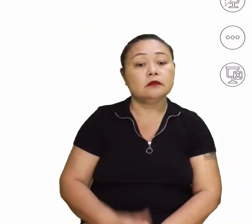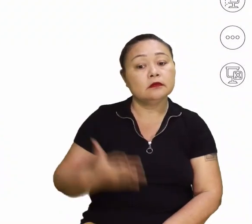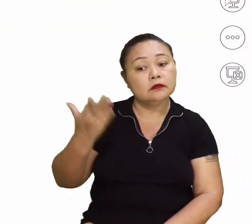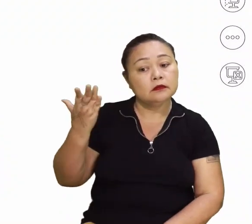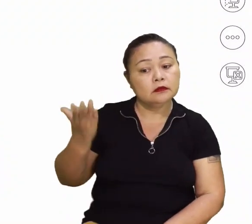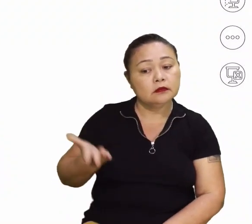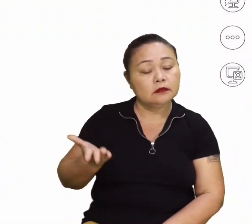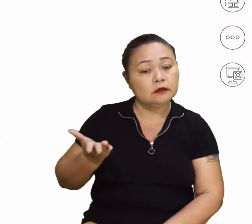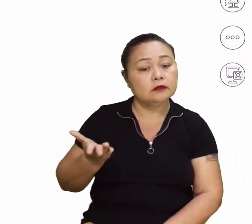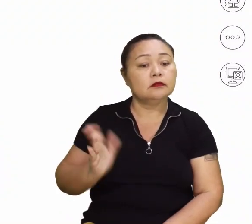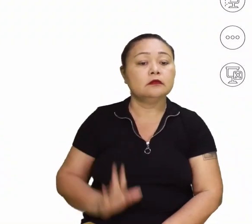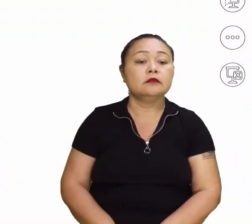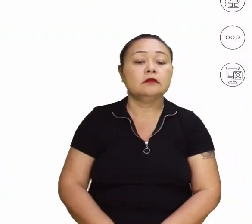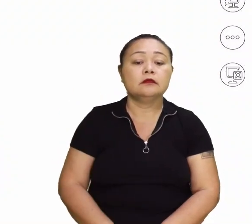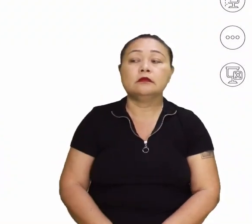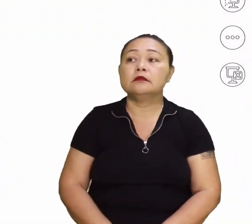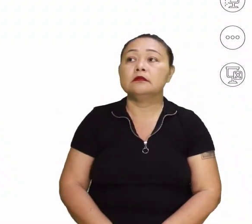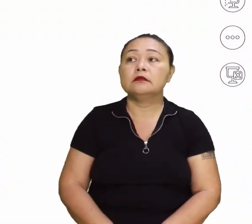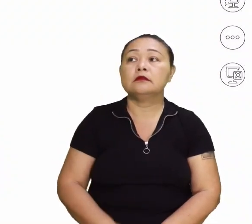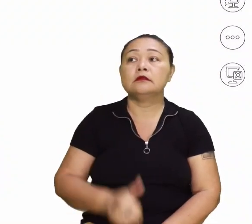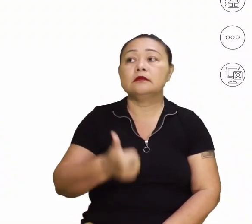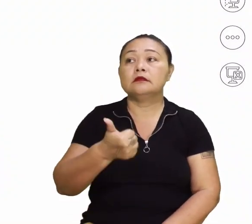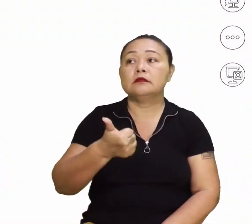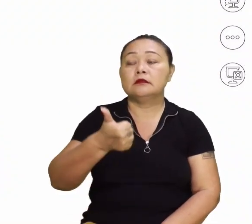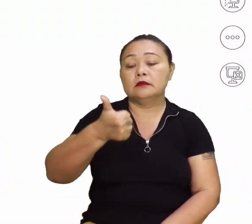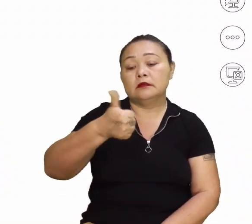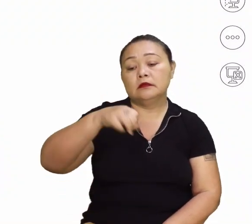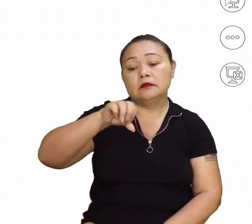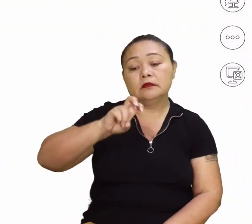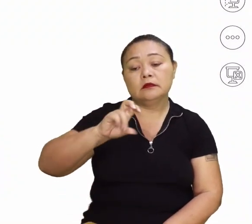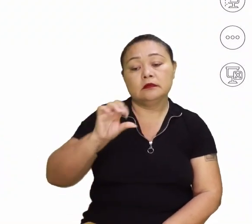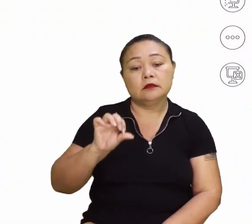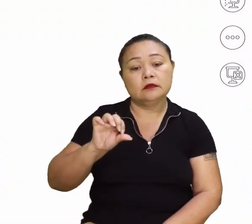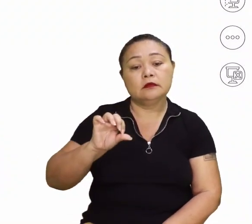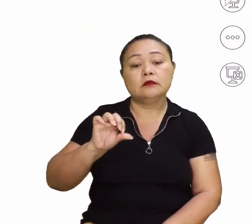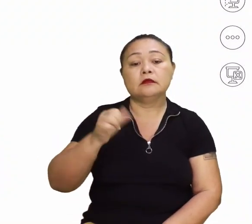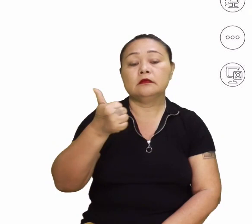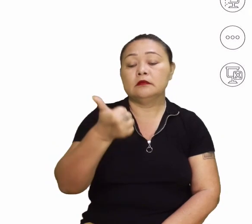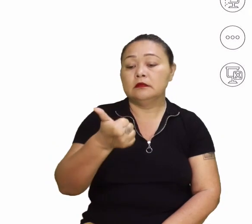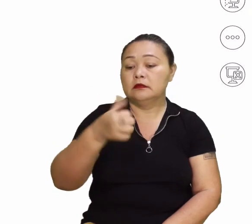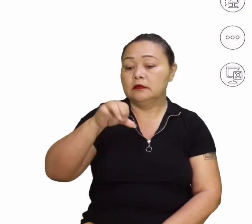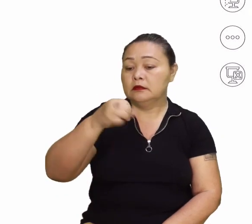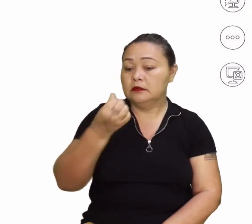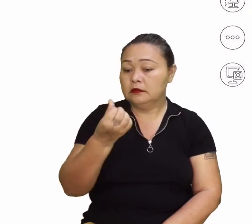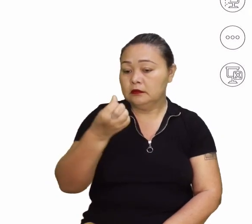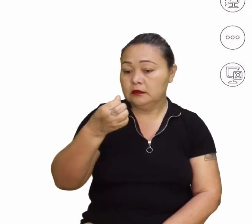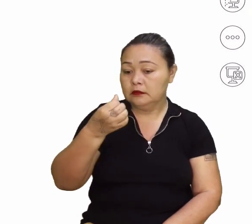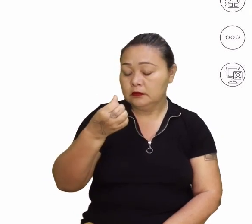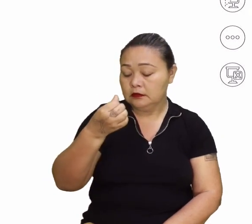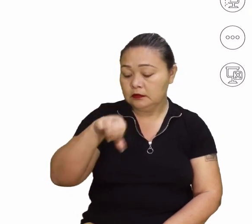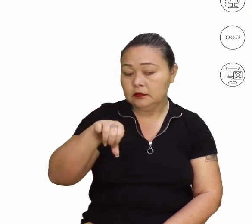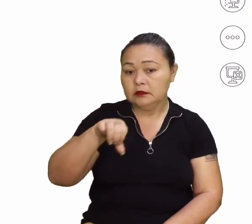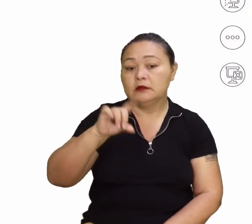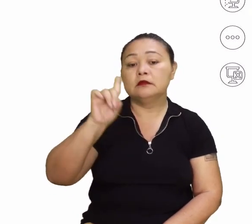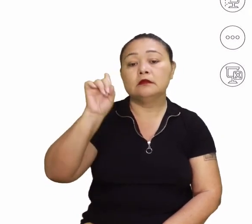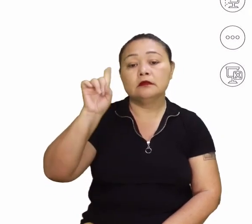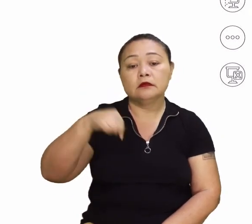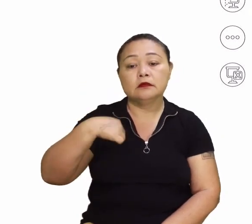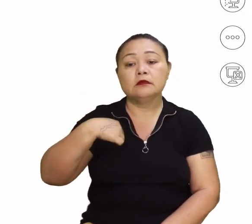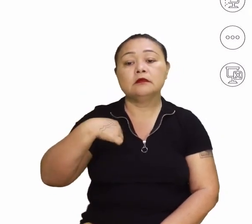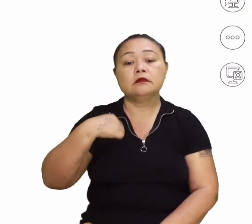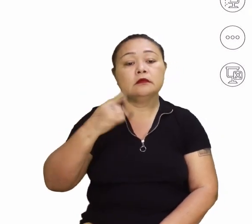Olha aí, ó. Entre 59 e 69, acabei de falar para vocês, a produção